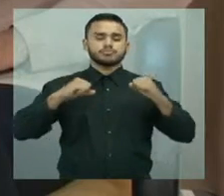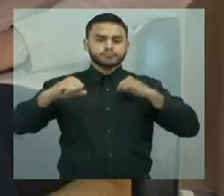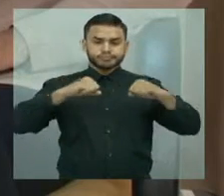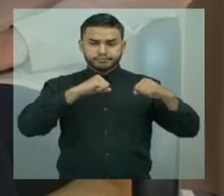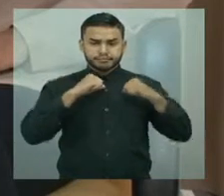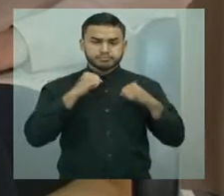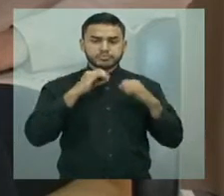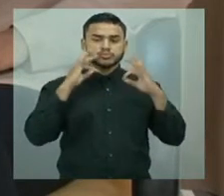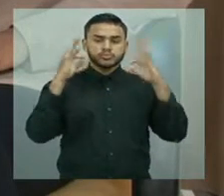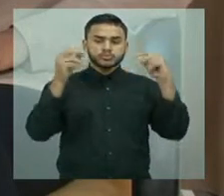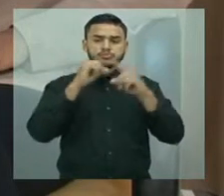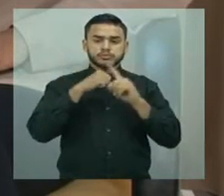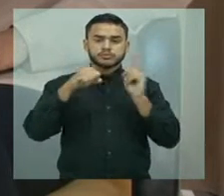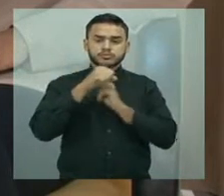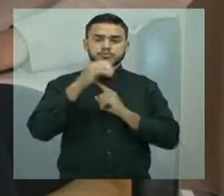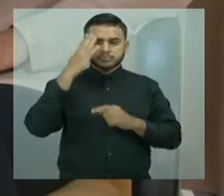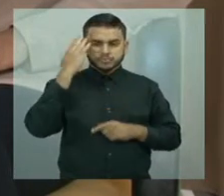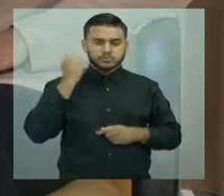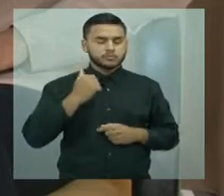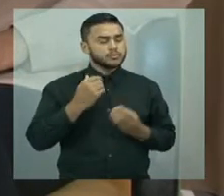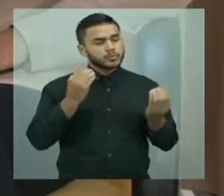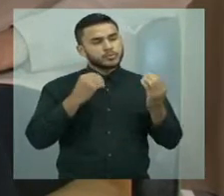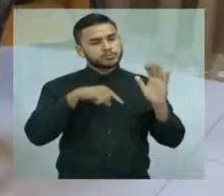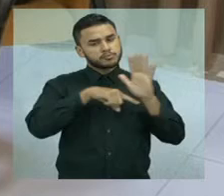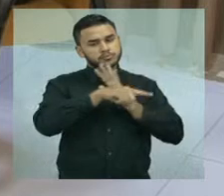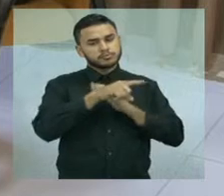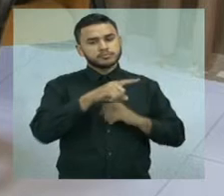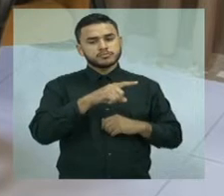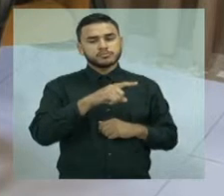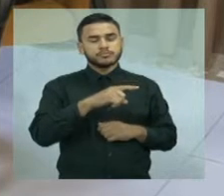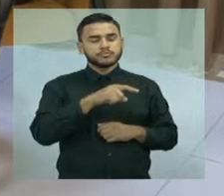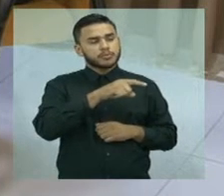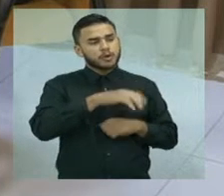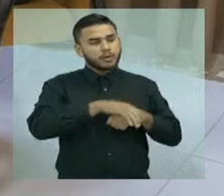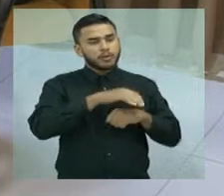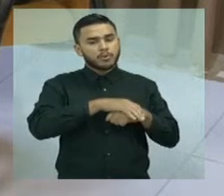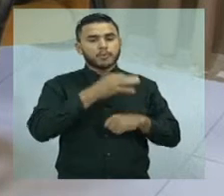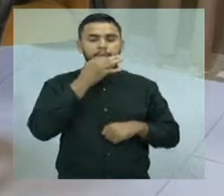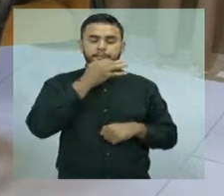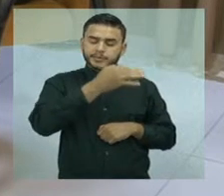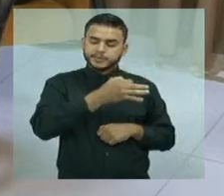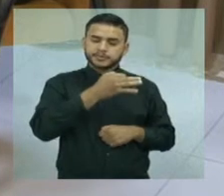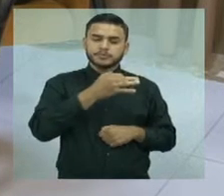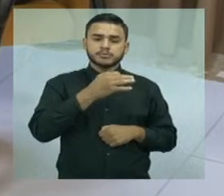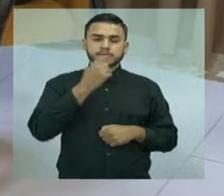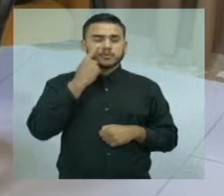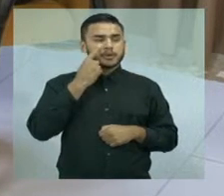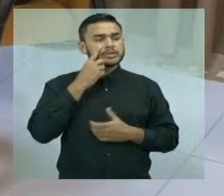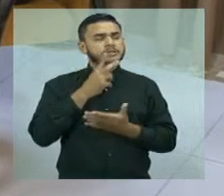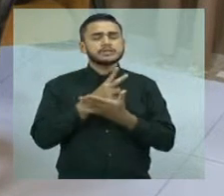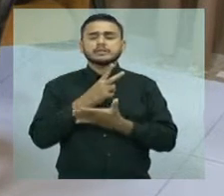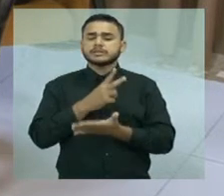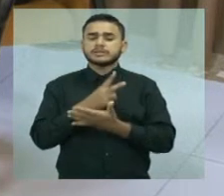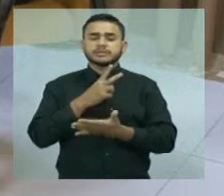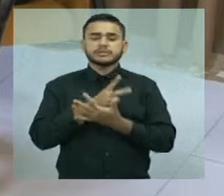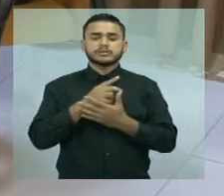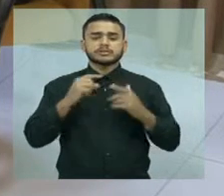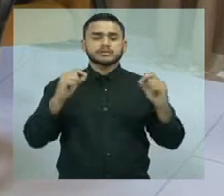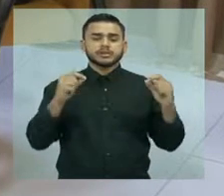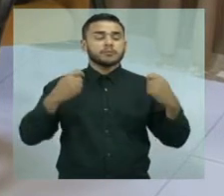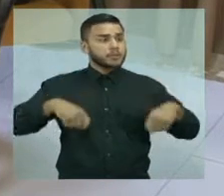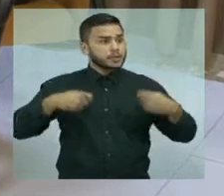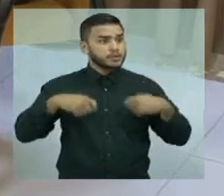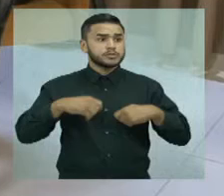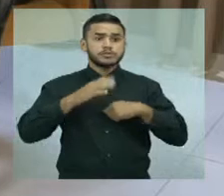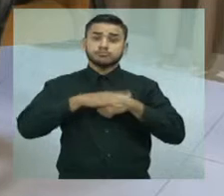sociedade sabe. Então, de que maneira, né, vocês veem essa iniciativa? Porque isso vem fortalecer as necessidades de se